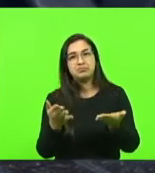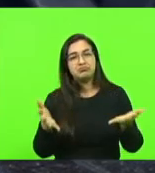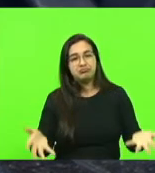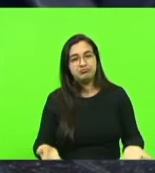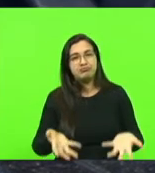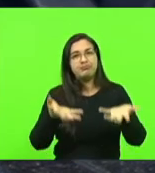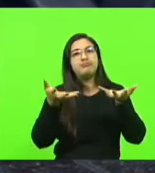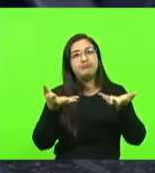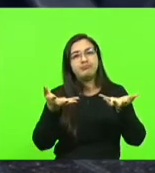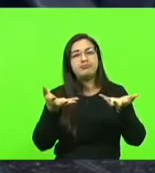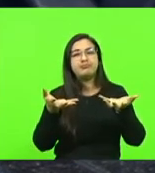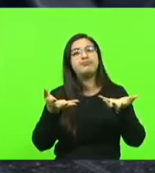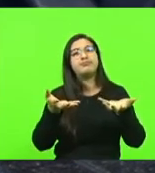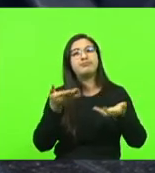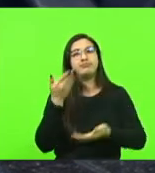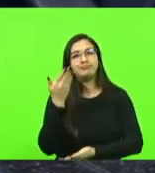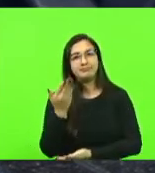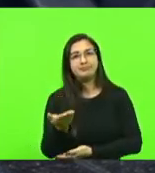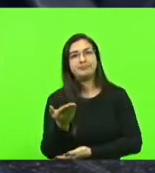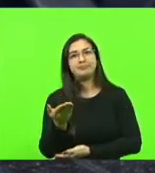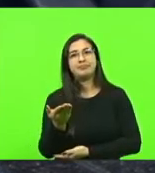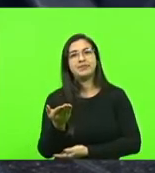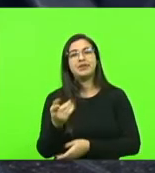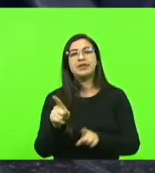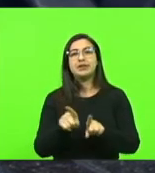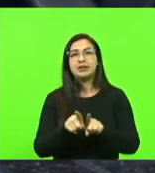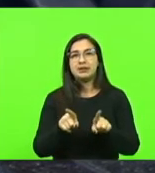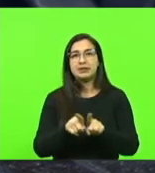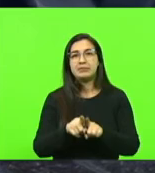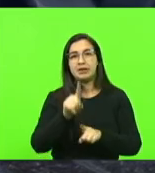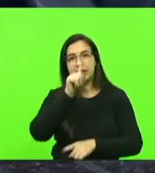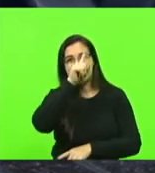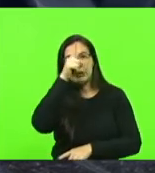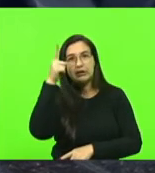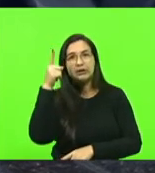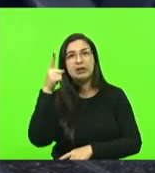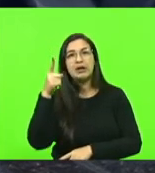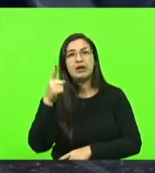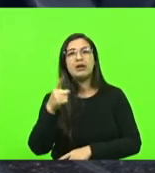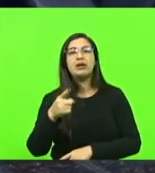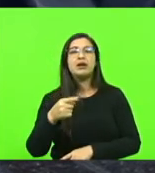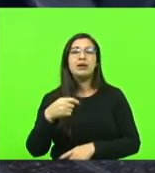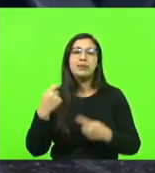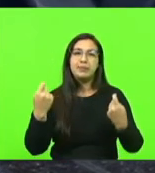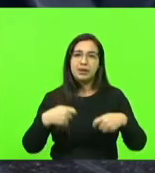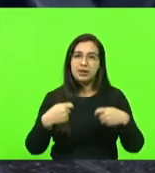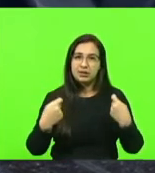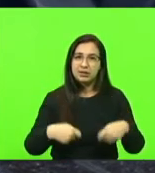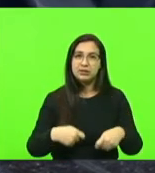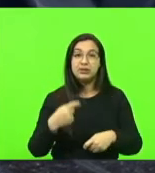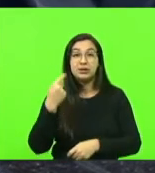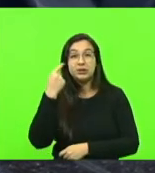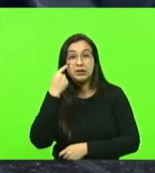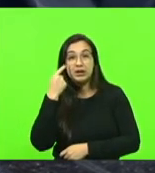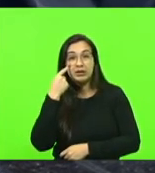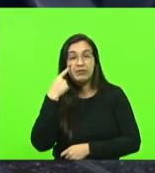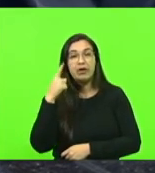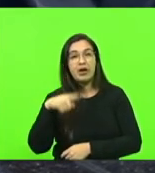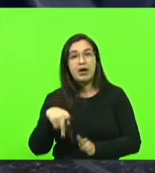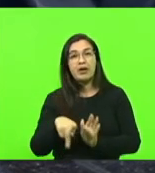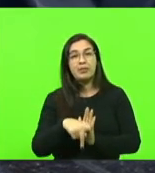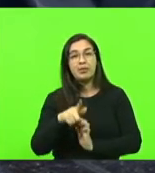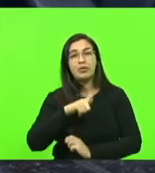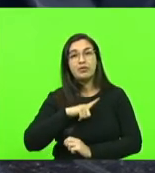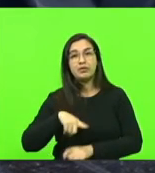enaltecer a iniciativa. E a iniciativa a gente tem que realmente ver. Foi do governo do Estado.